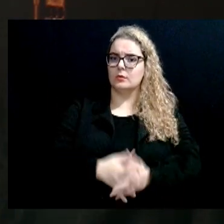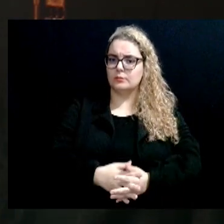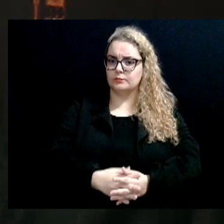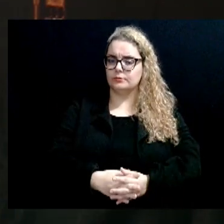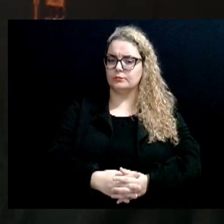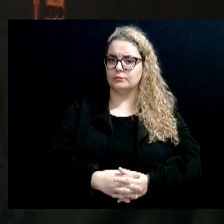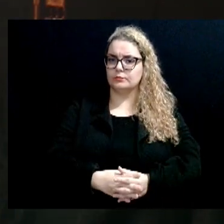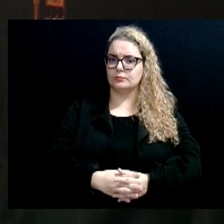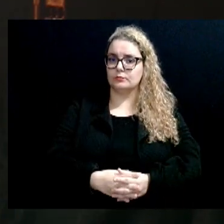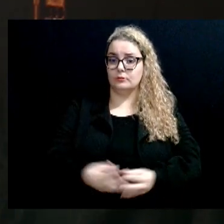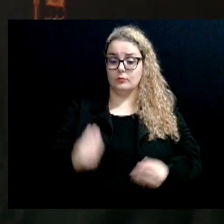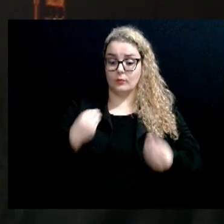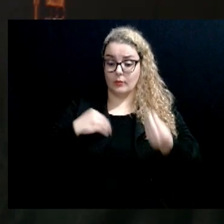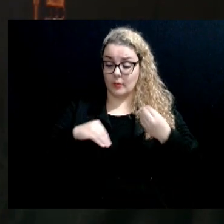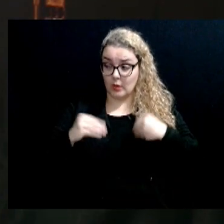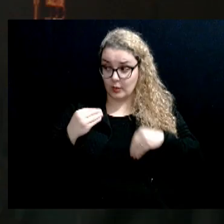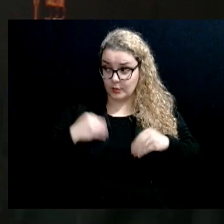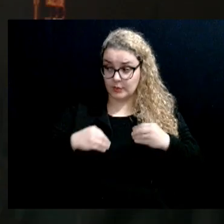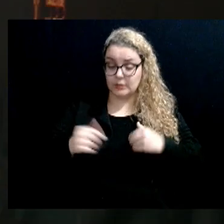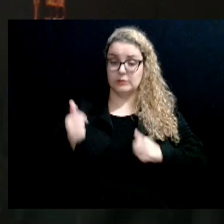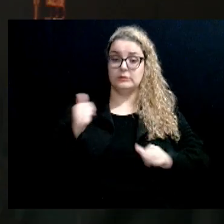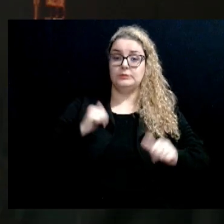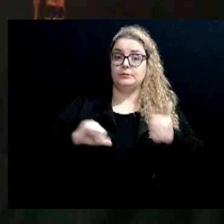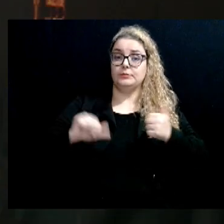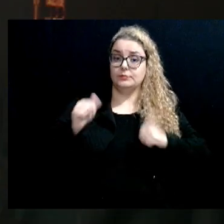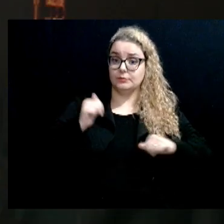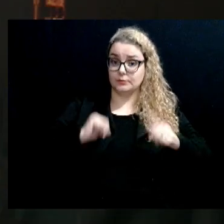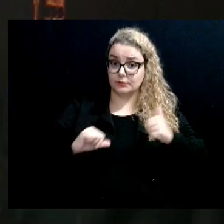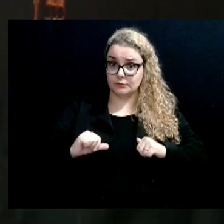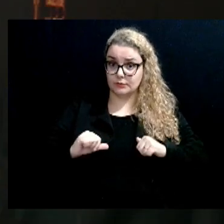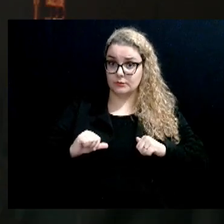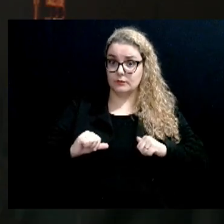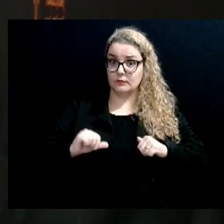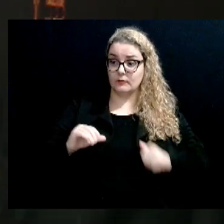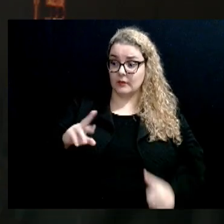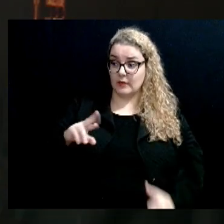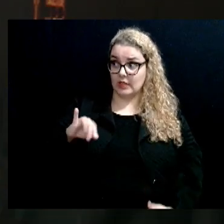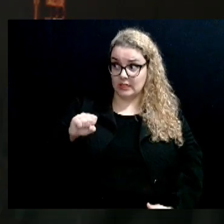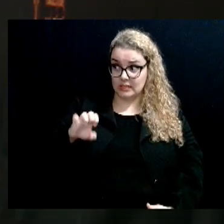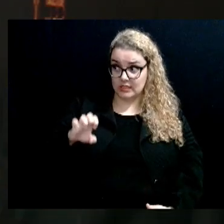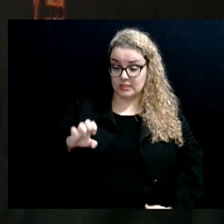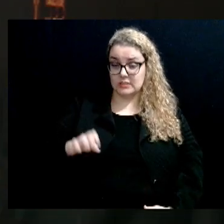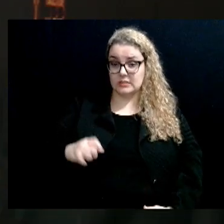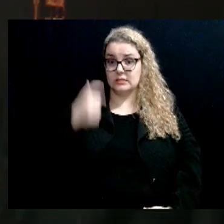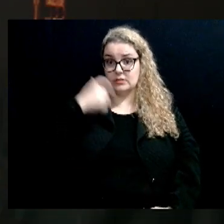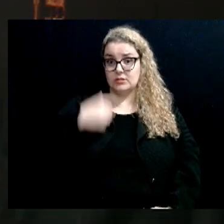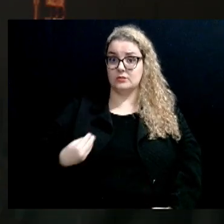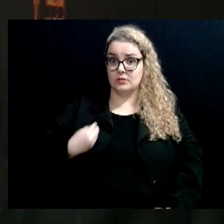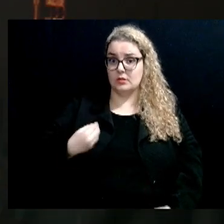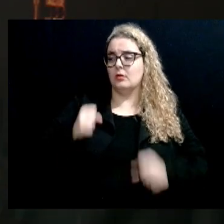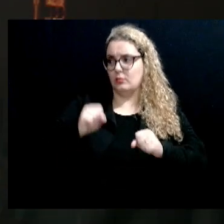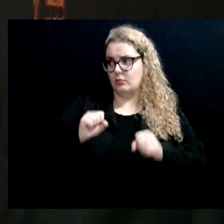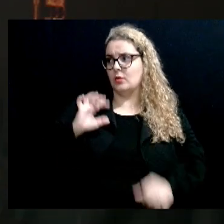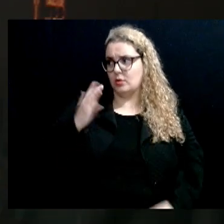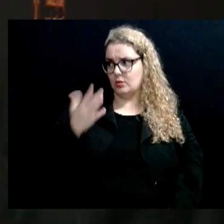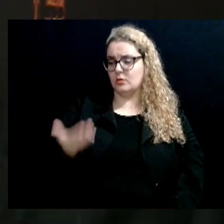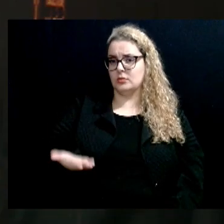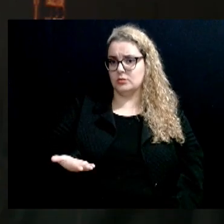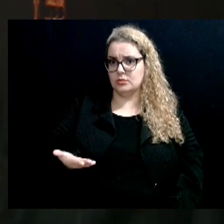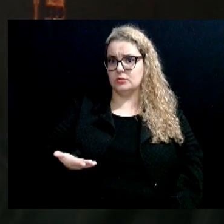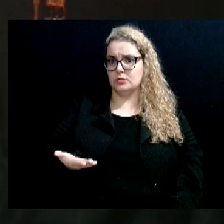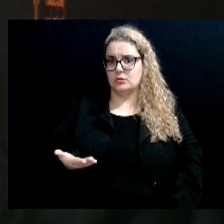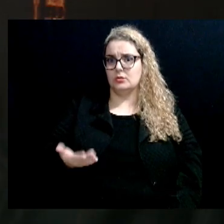Depressão, ansiedade, crises existenciais, isso pode acontecer com a